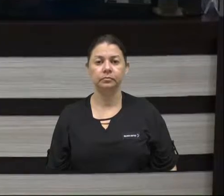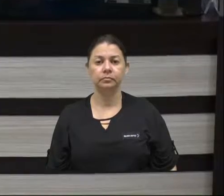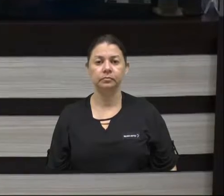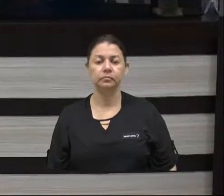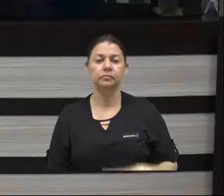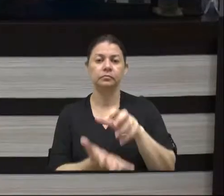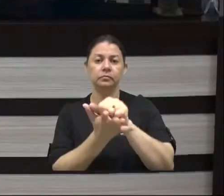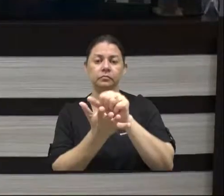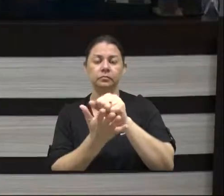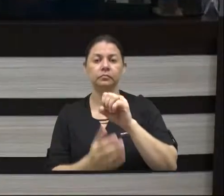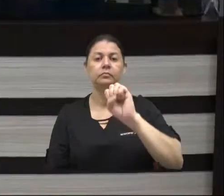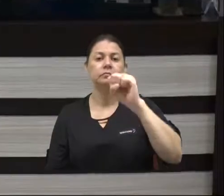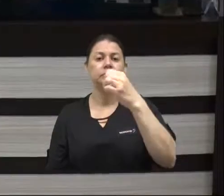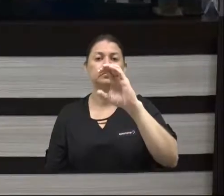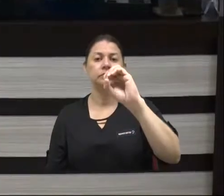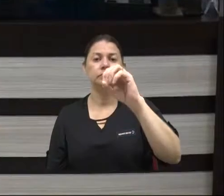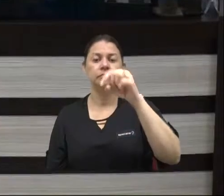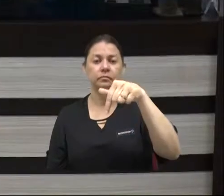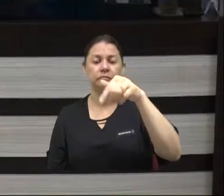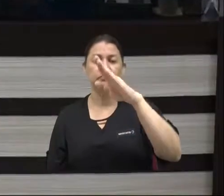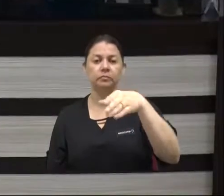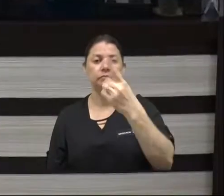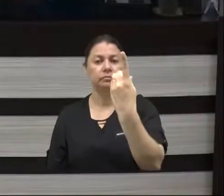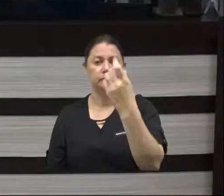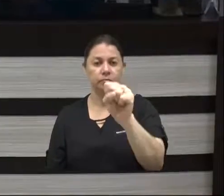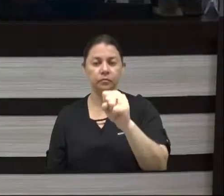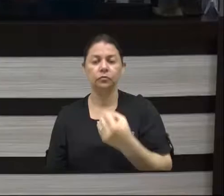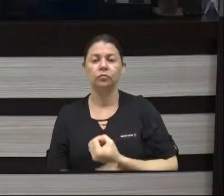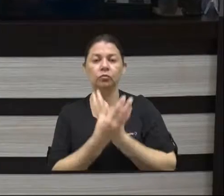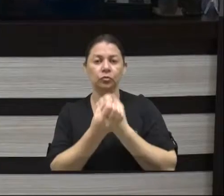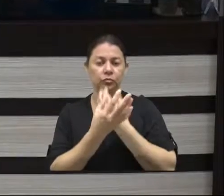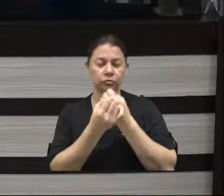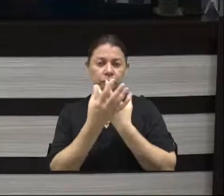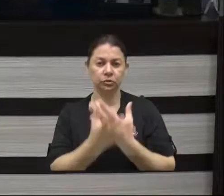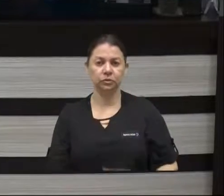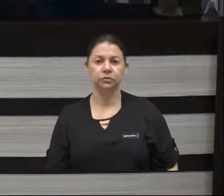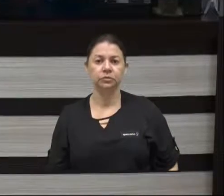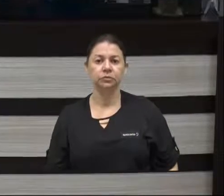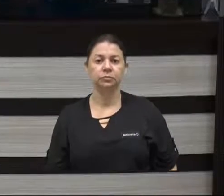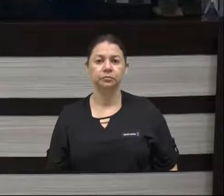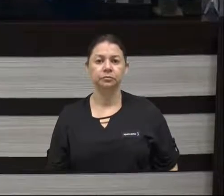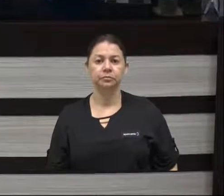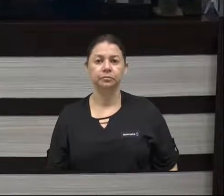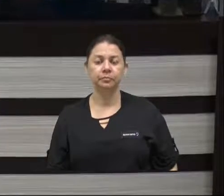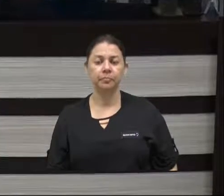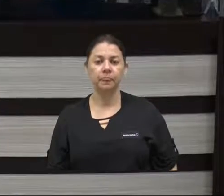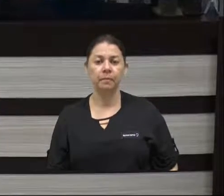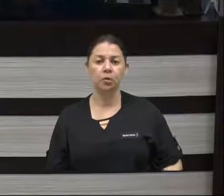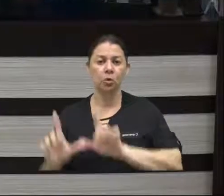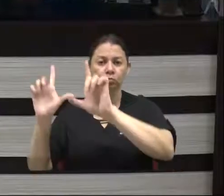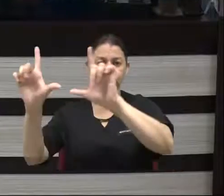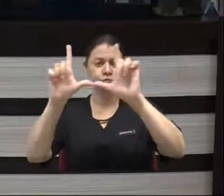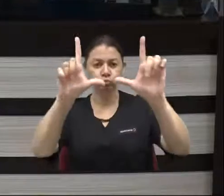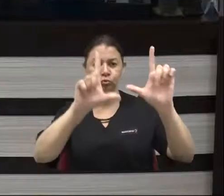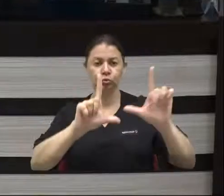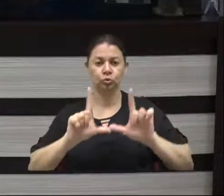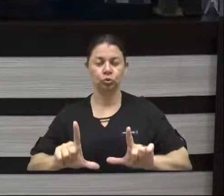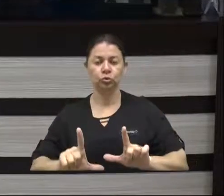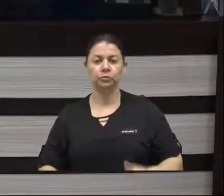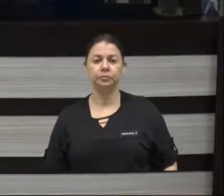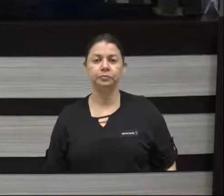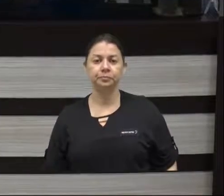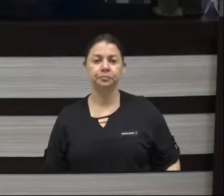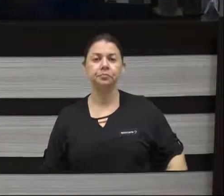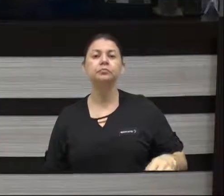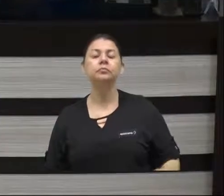Requerimento número 807/2018 requer informações do Poder Executivo sobre a sinalização viária e aérea em torno da rotatória São